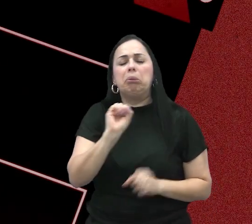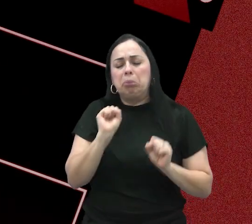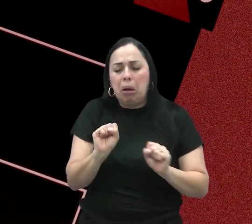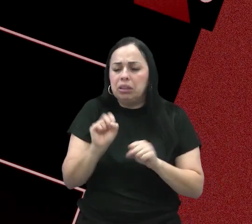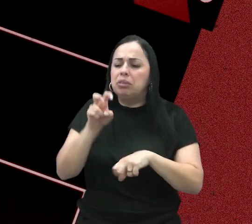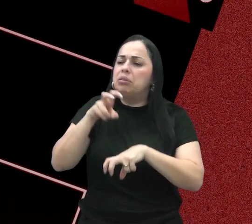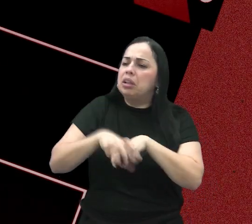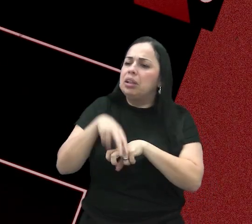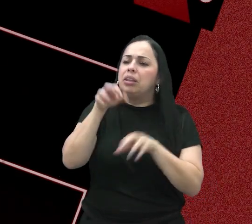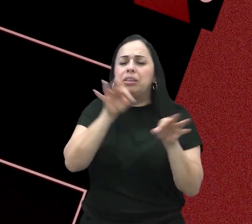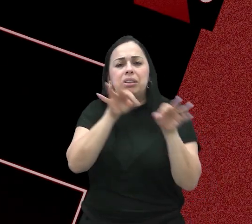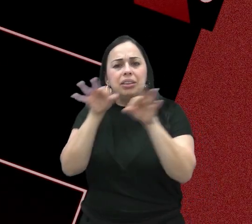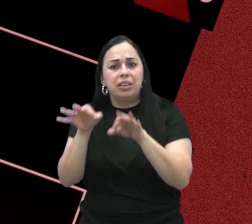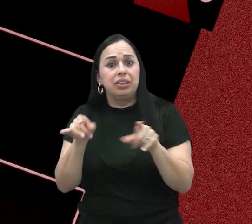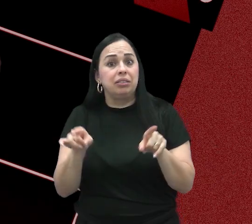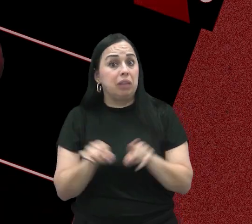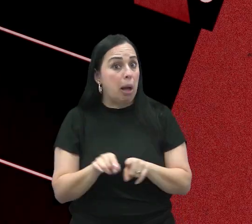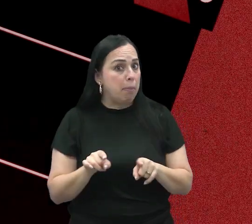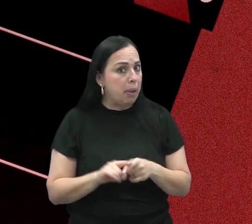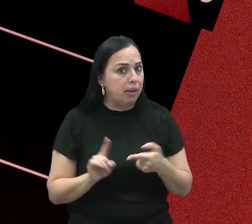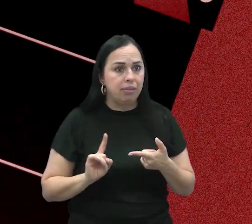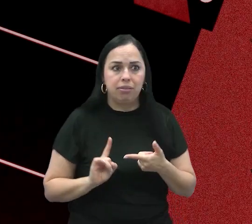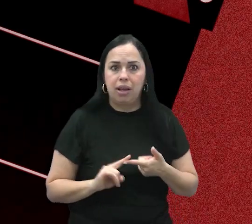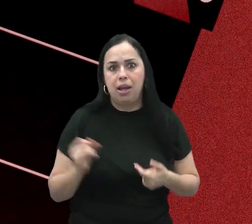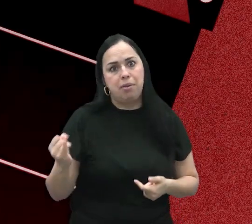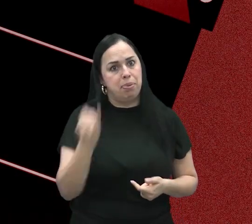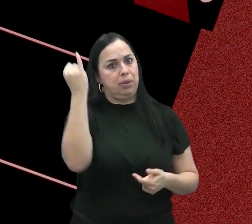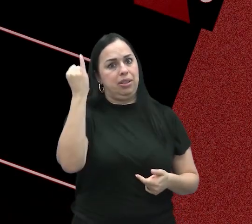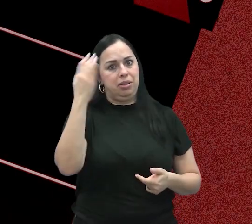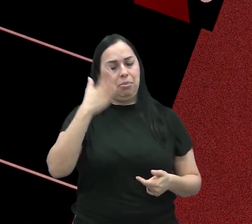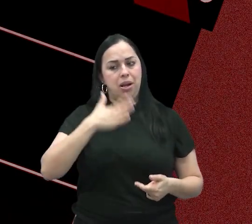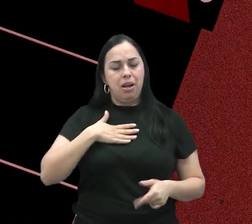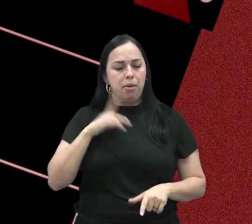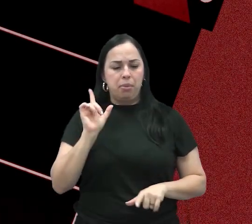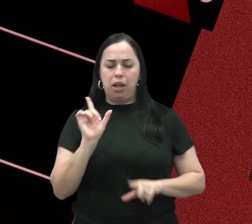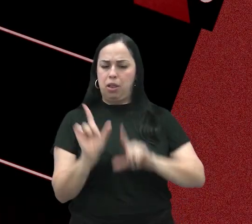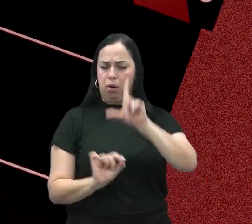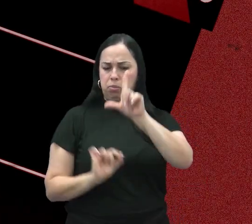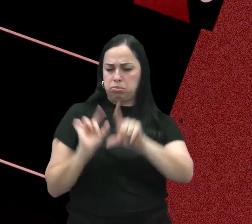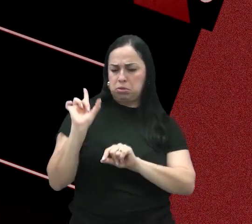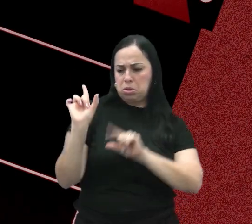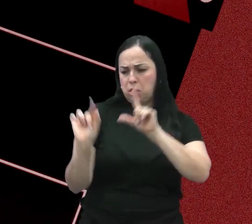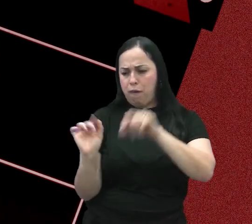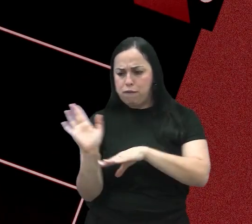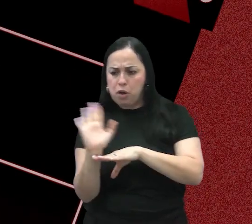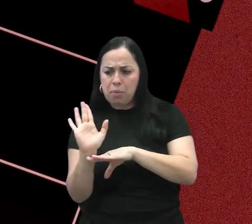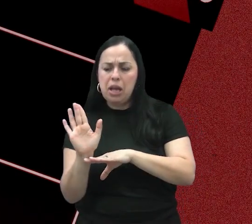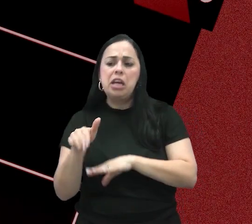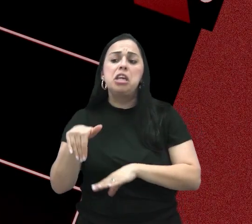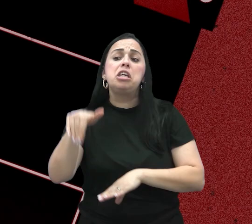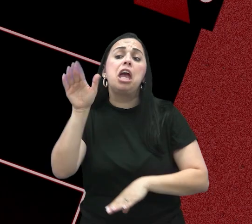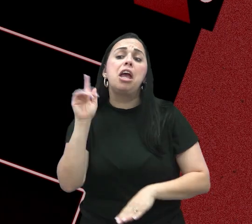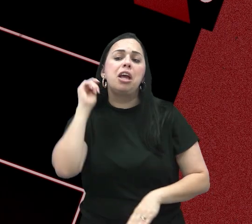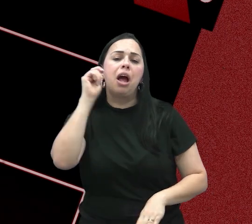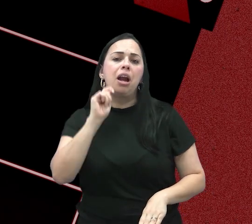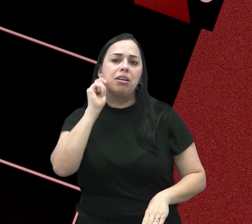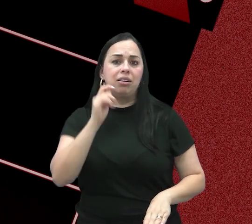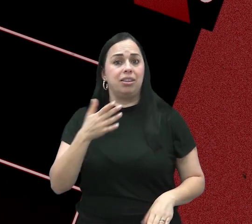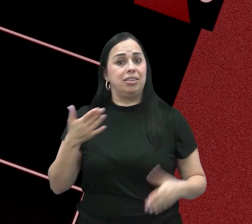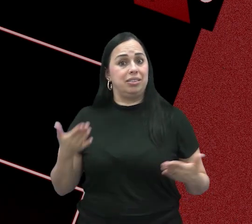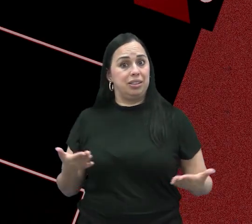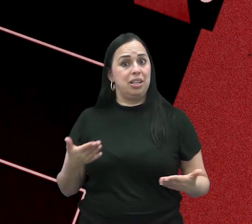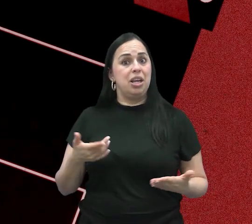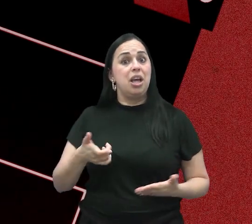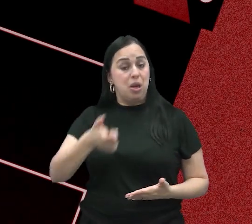assistir. E um outro ponto que conta muito para mim na hora de escolher um filme é o elenco. Eu, neste